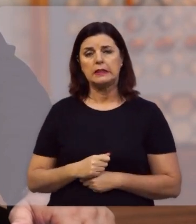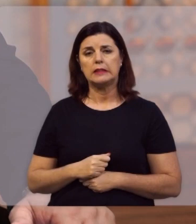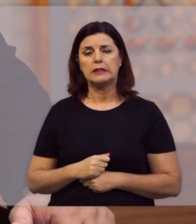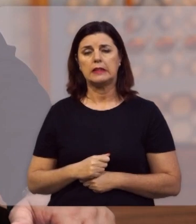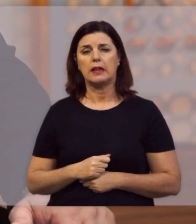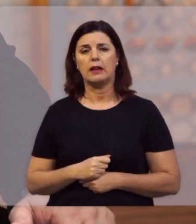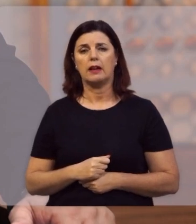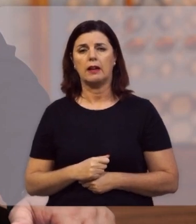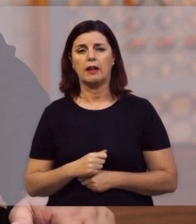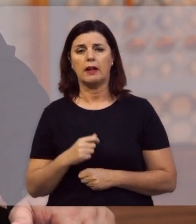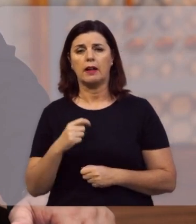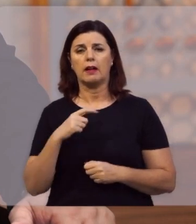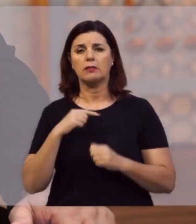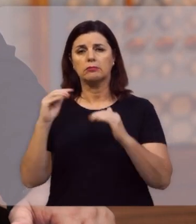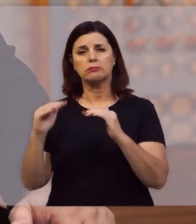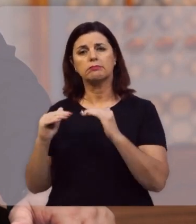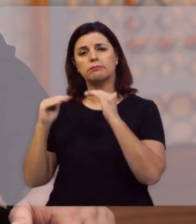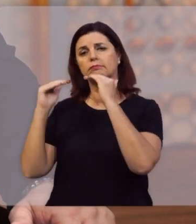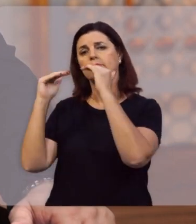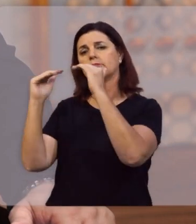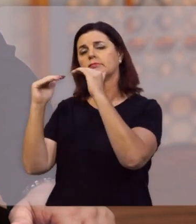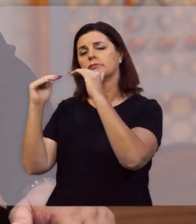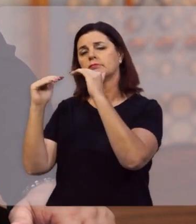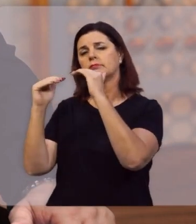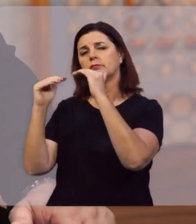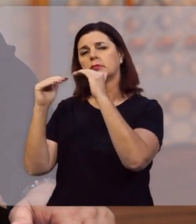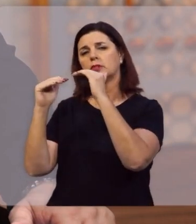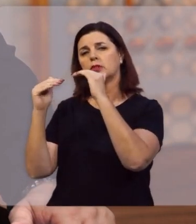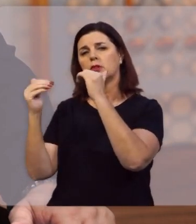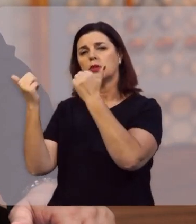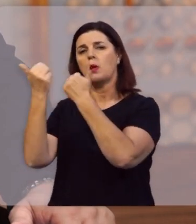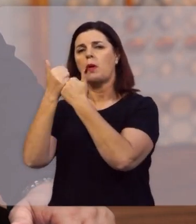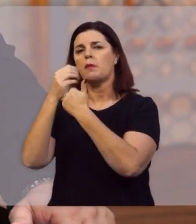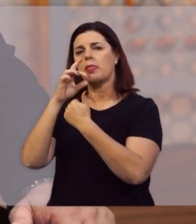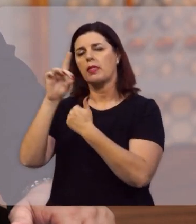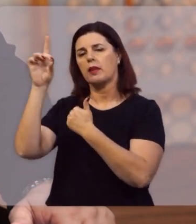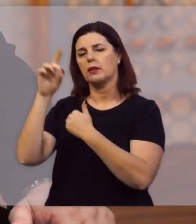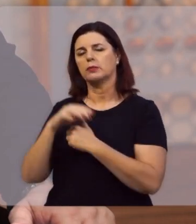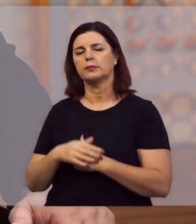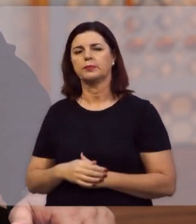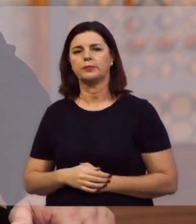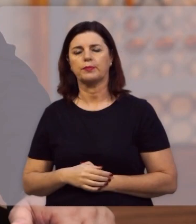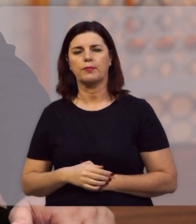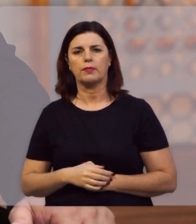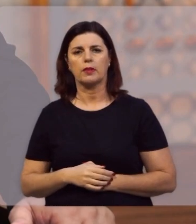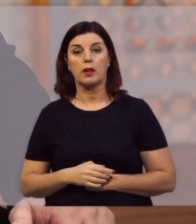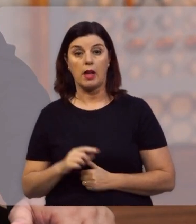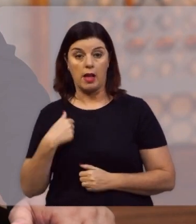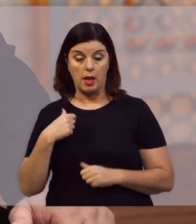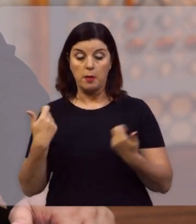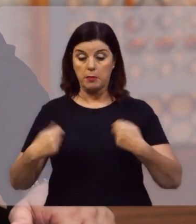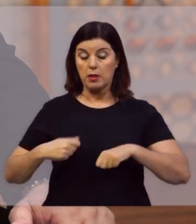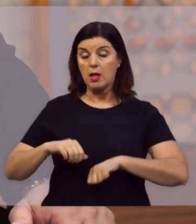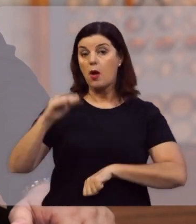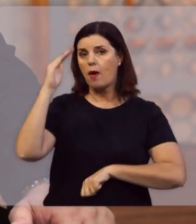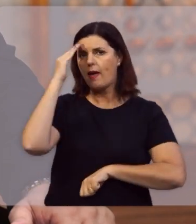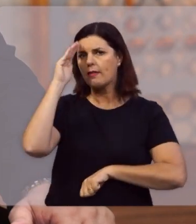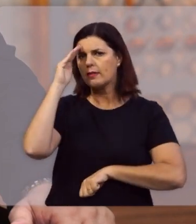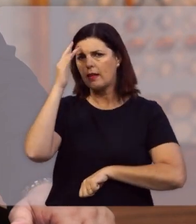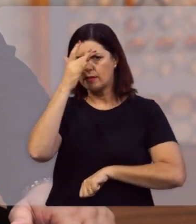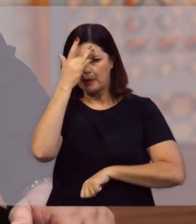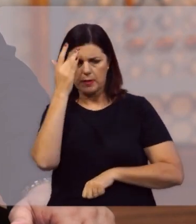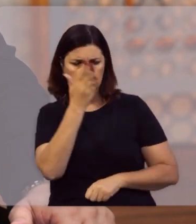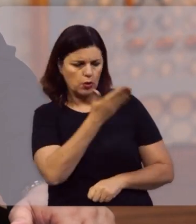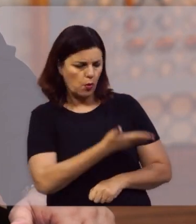algo alguma ideologia no lugar do Senhor então eu tenho que entender que aquela pessoa